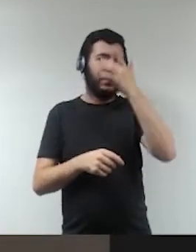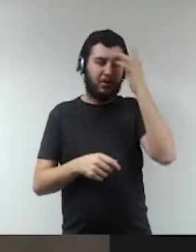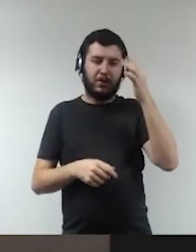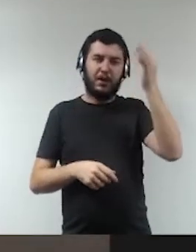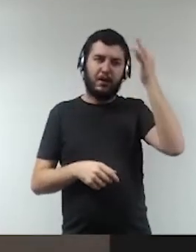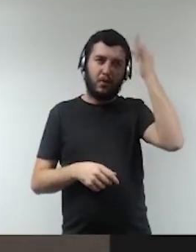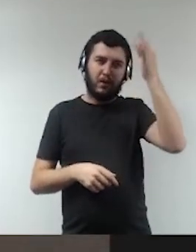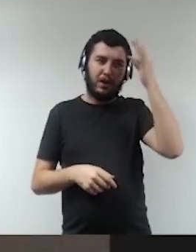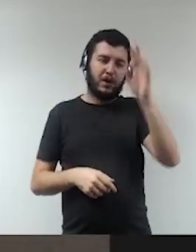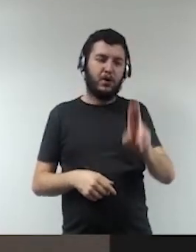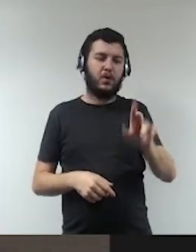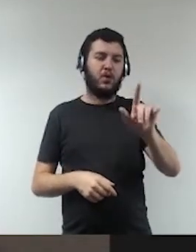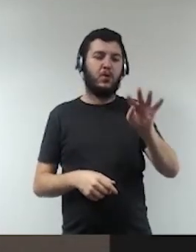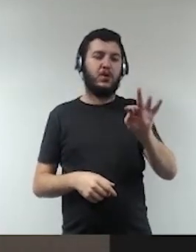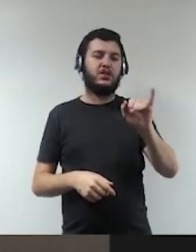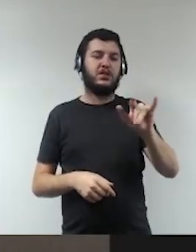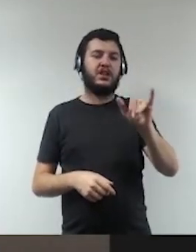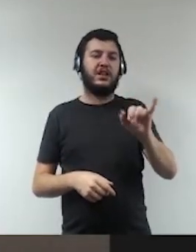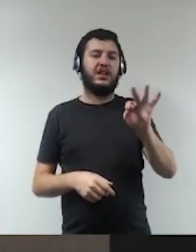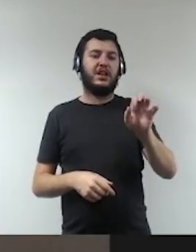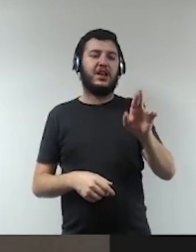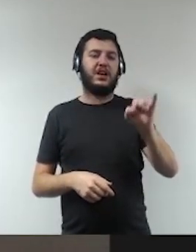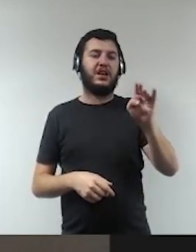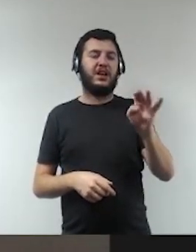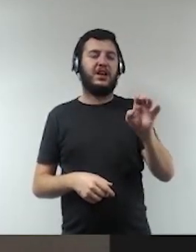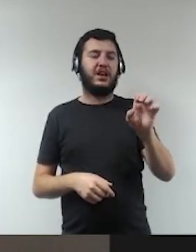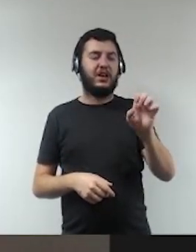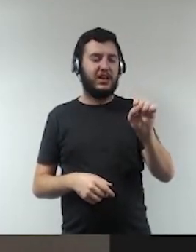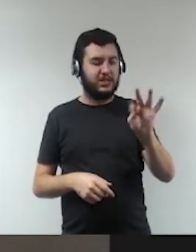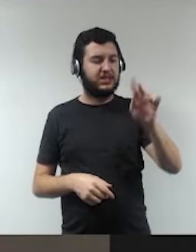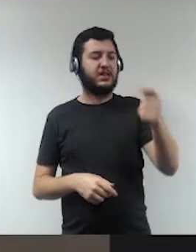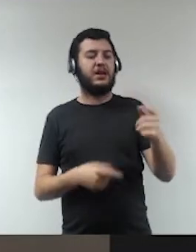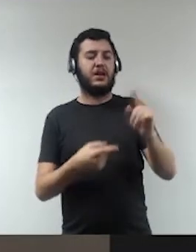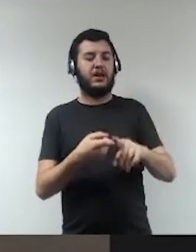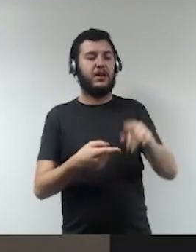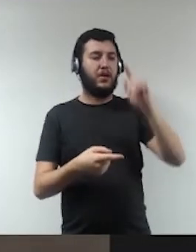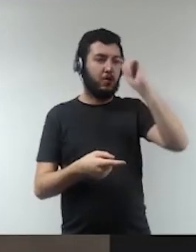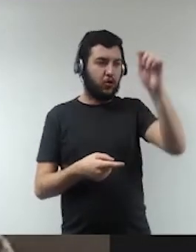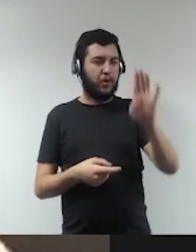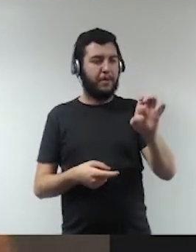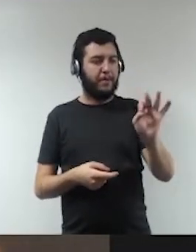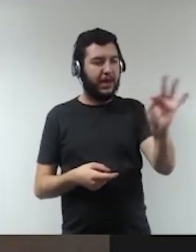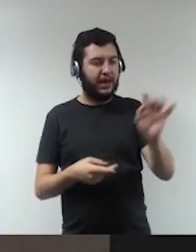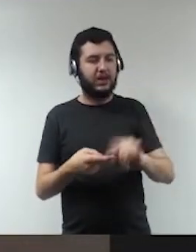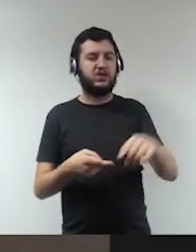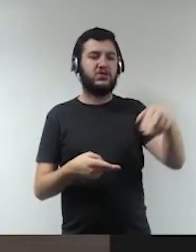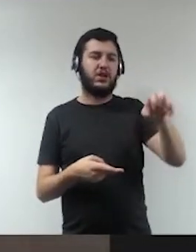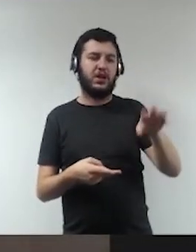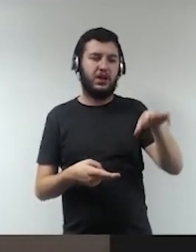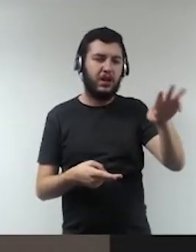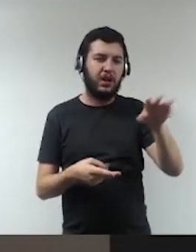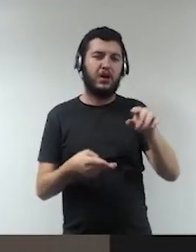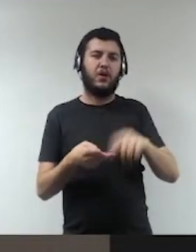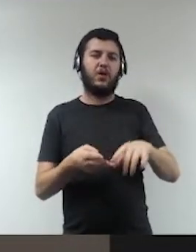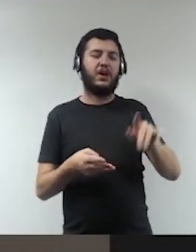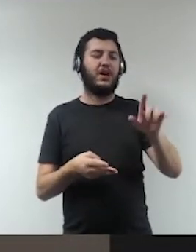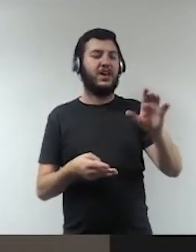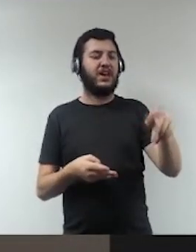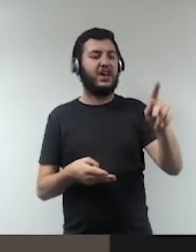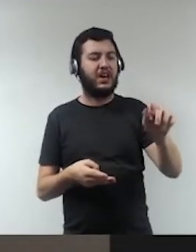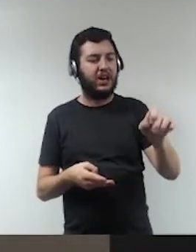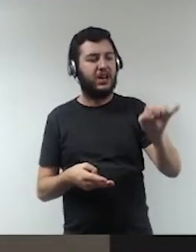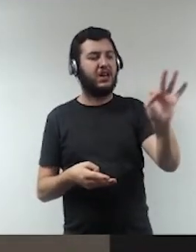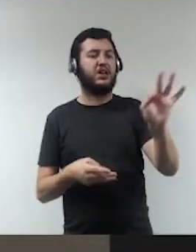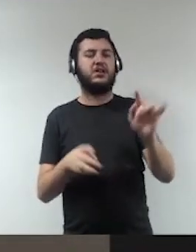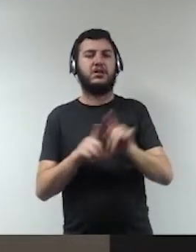lado, Kant, impõe-se também em razão de haver situações em que o magistrado, por